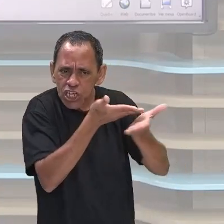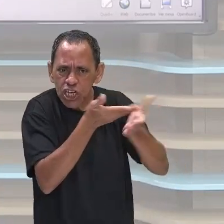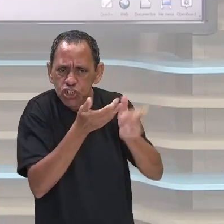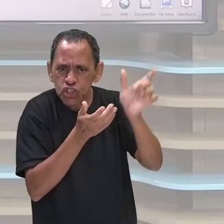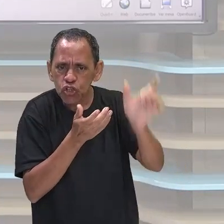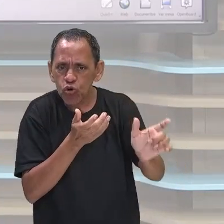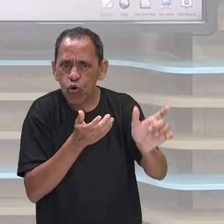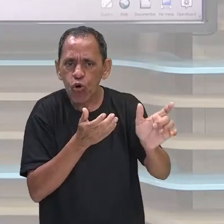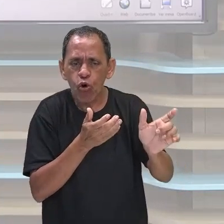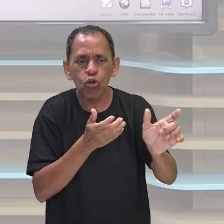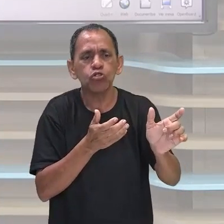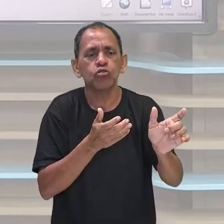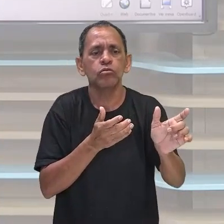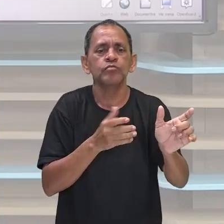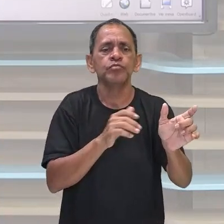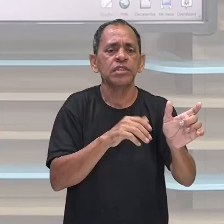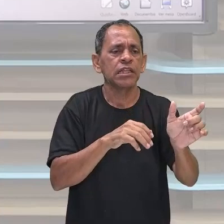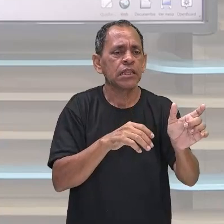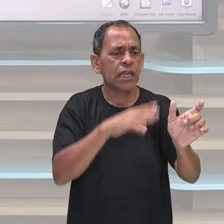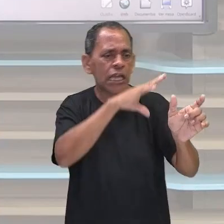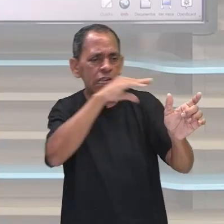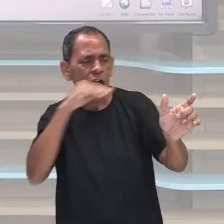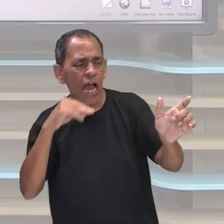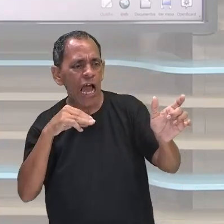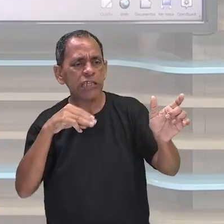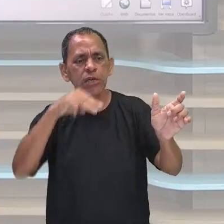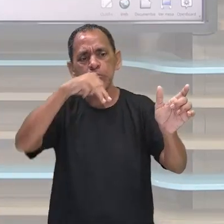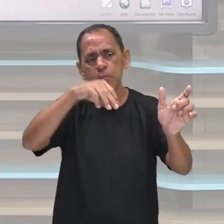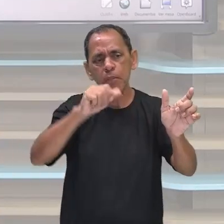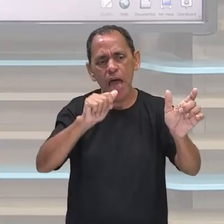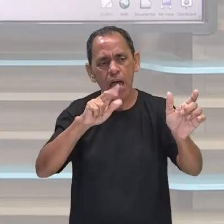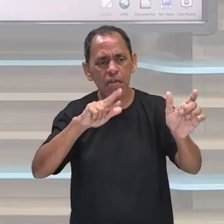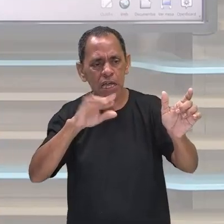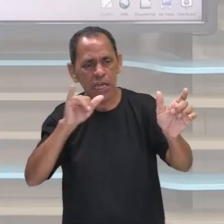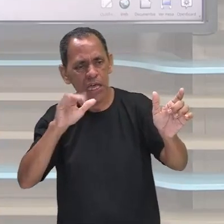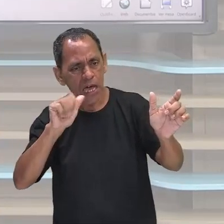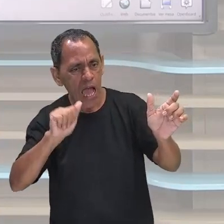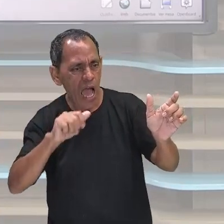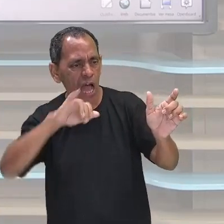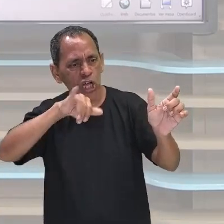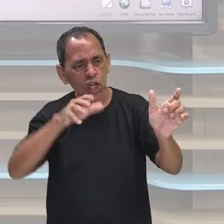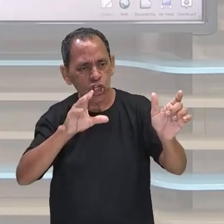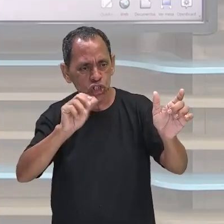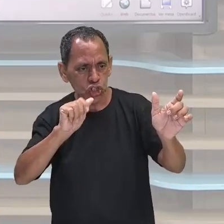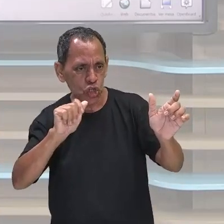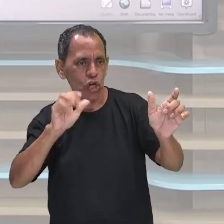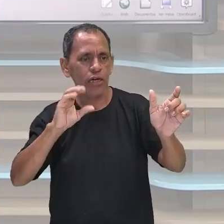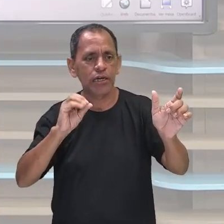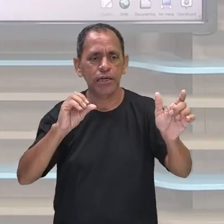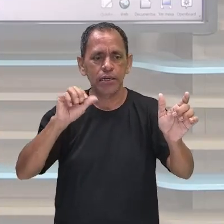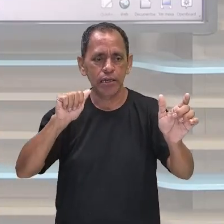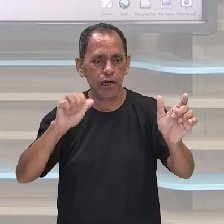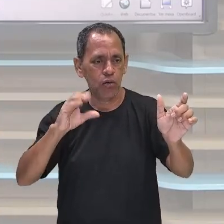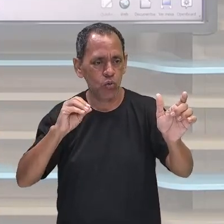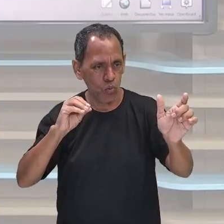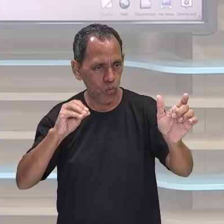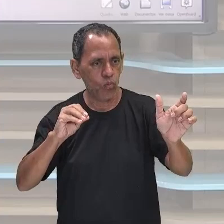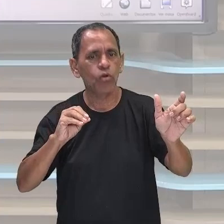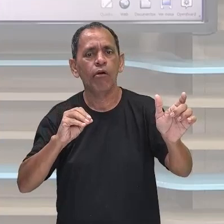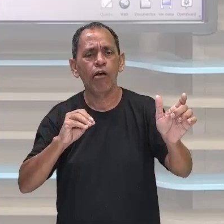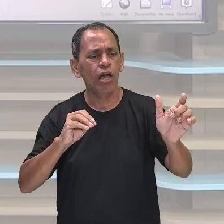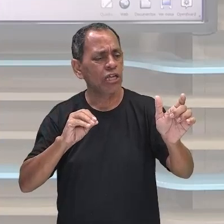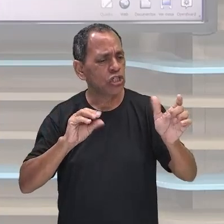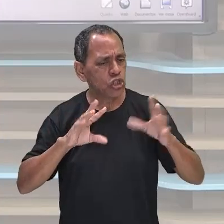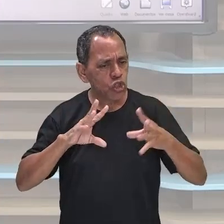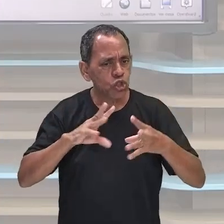Fulano, crianças, Maria, João, vem cá. Observem, todos esses enunciados aí, certo, que eu